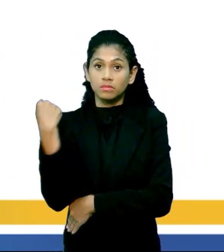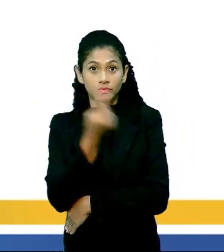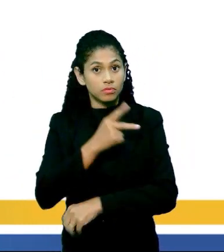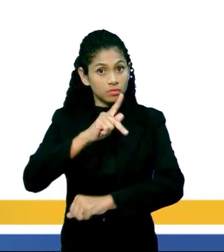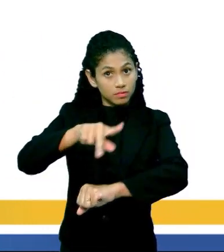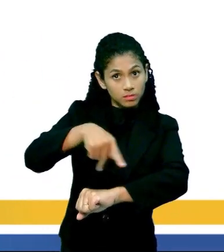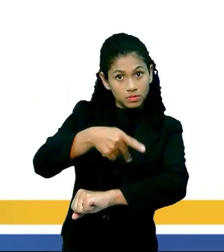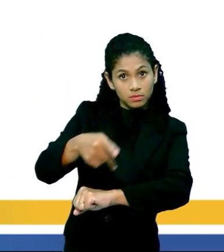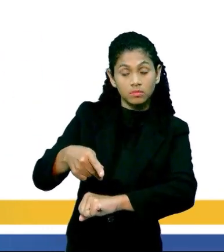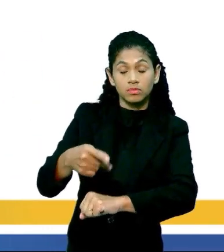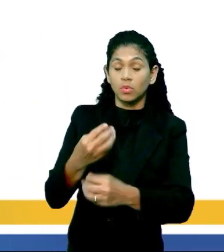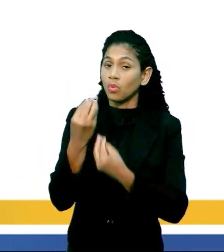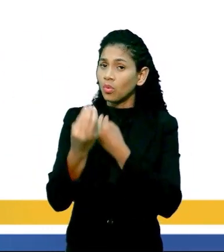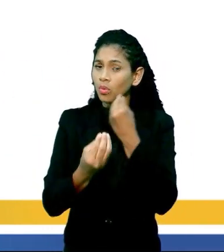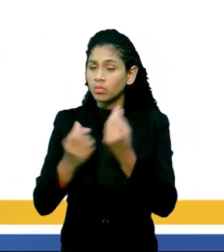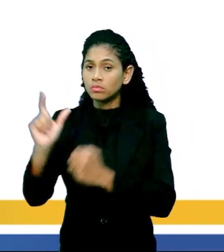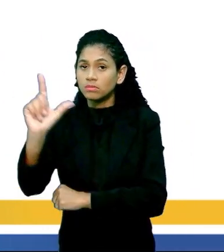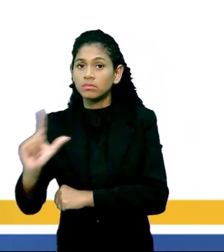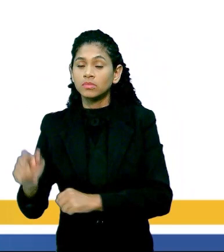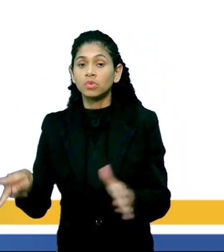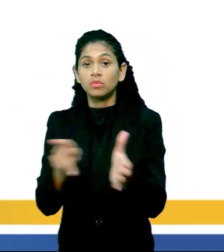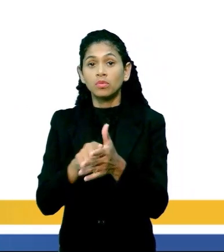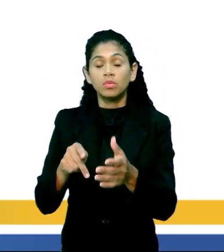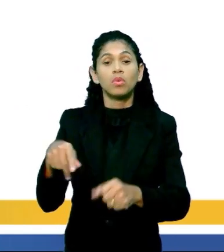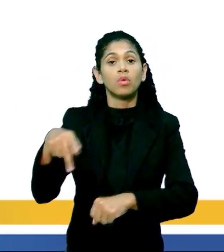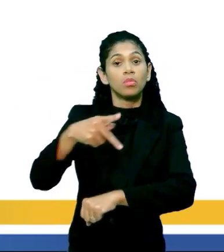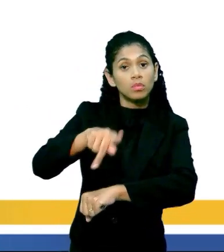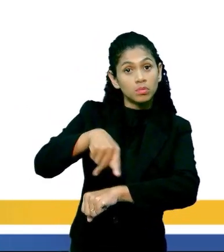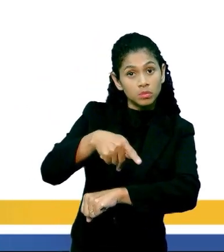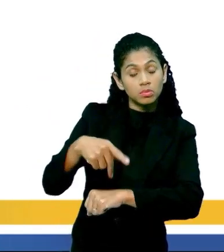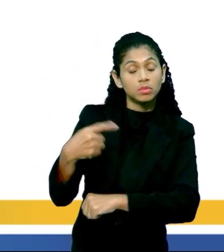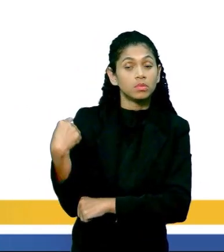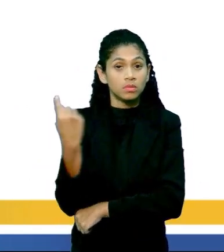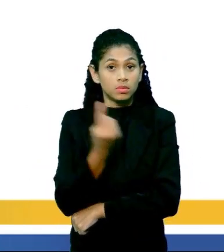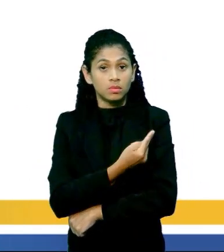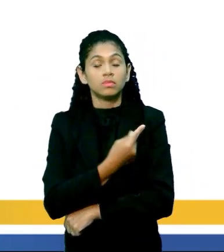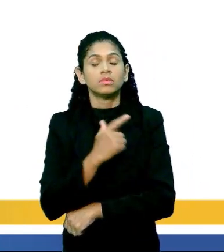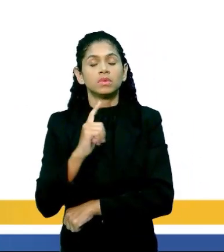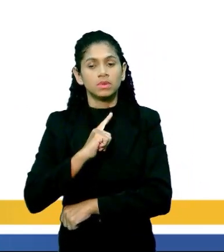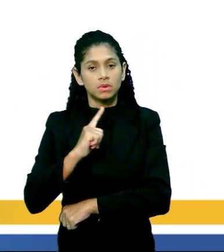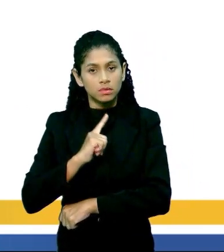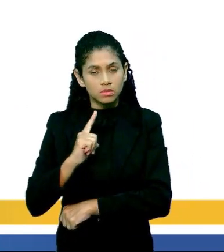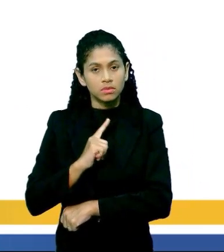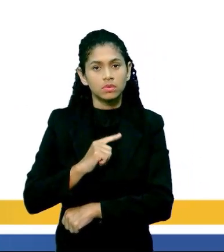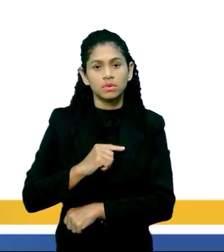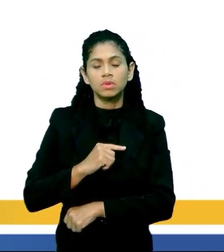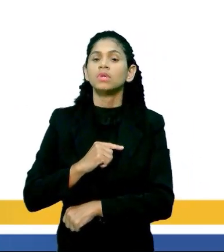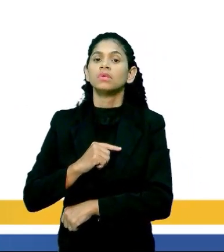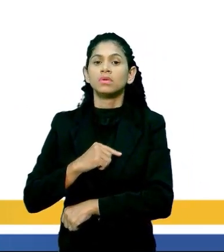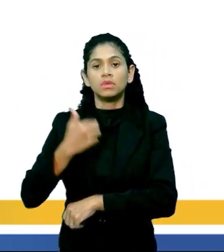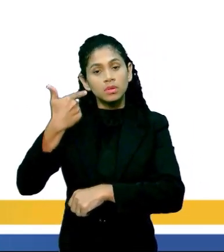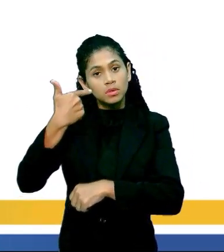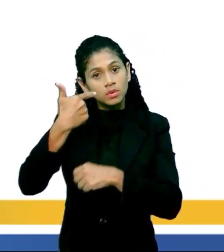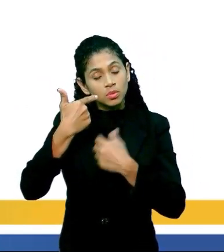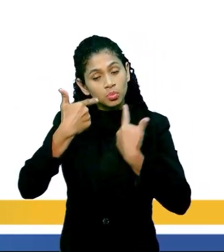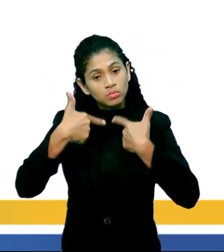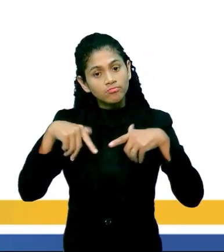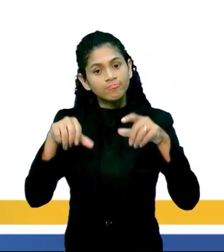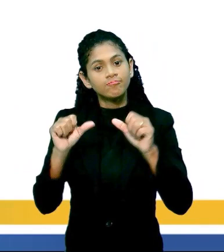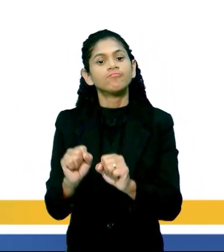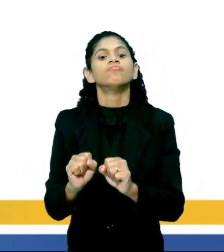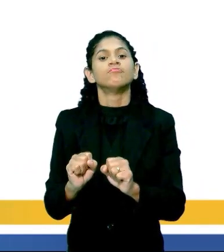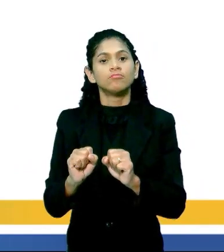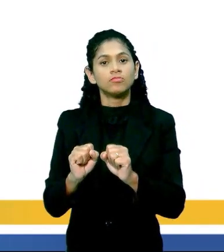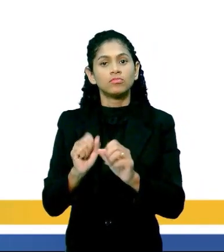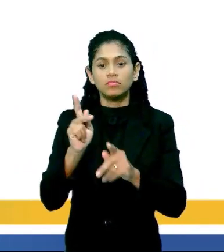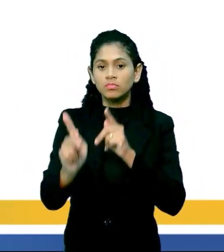uma literatura própria do nosso país, a gente tem uma linguagem popular, oral, regional e informal. Então, aí